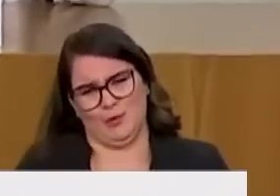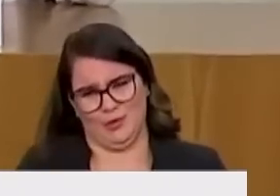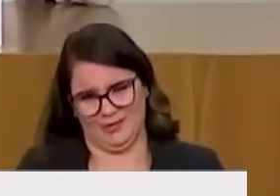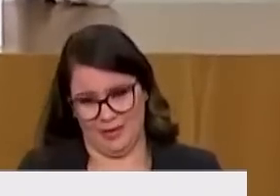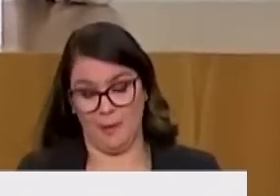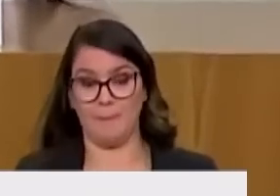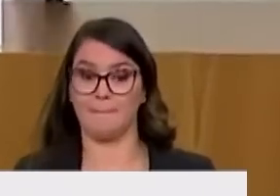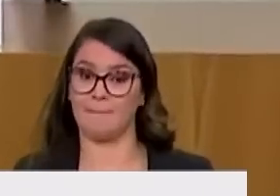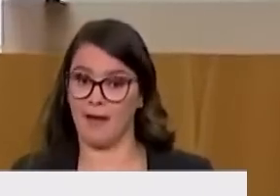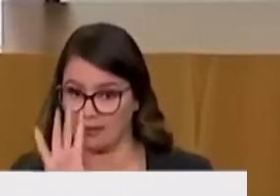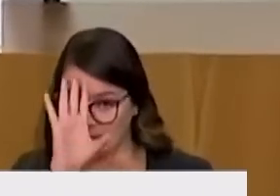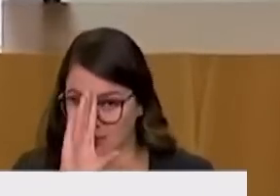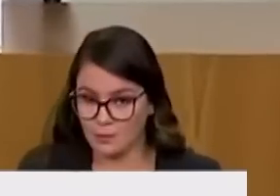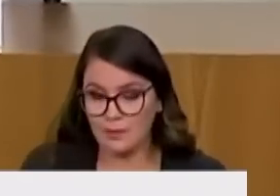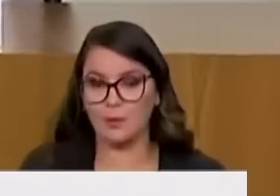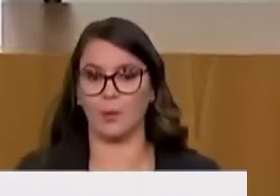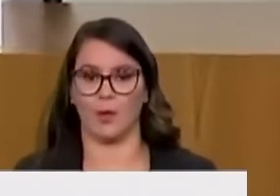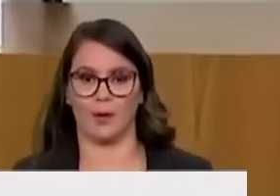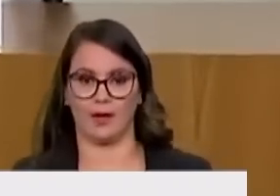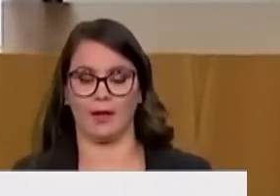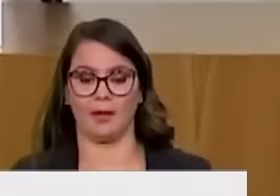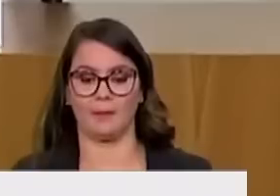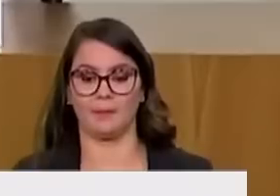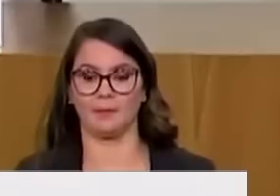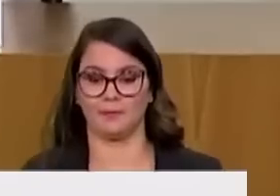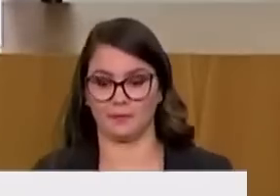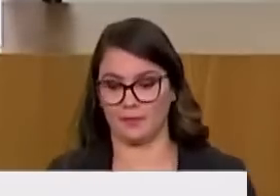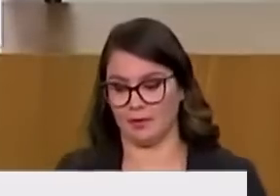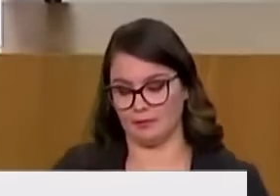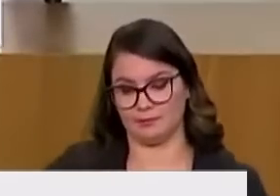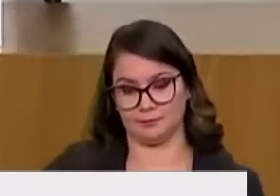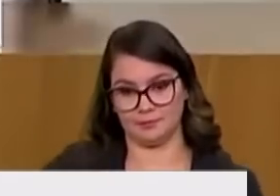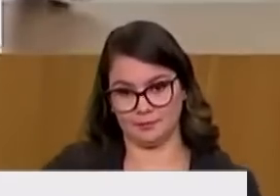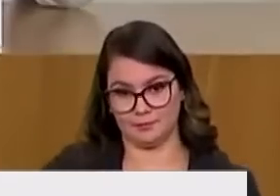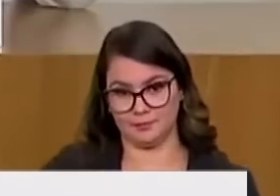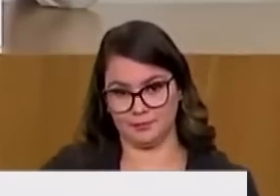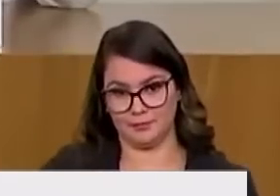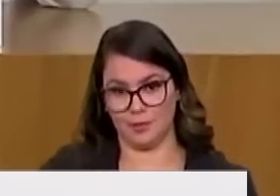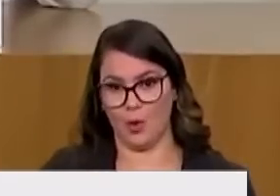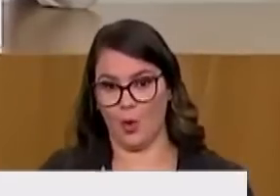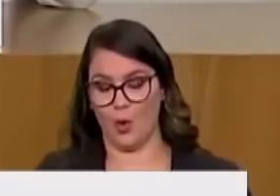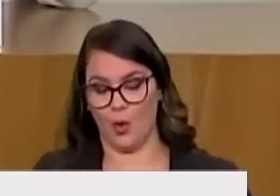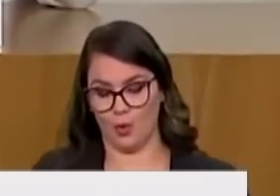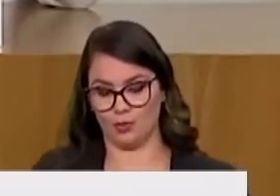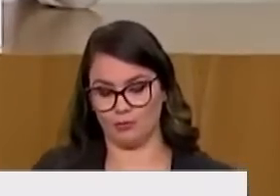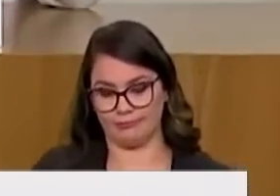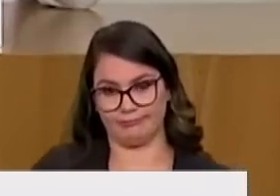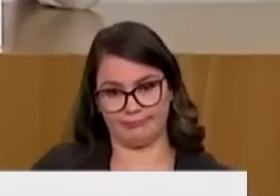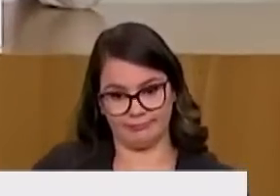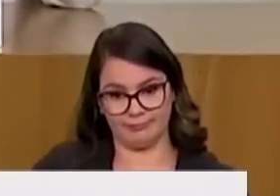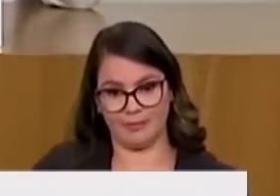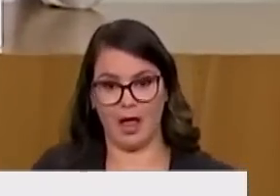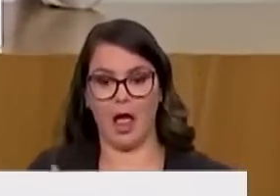Mas, em síntese, é um componente que vai no lado acetabular, que vem da pelve, outro componente que vai no fêmur e uma cabeça